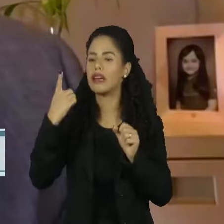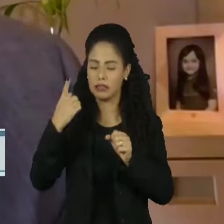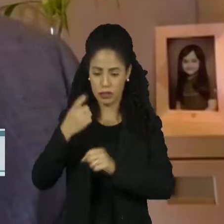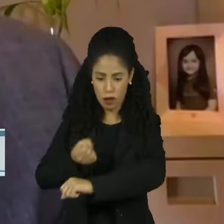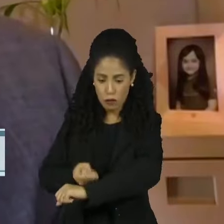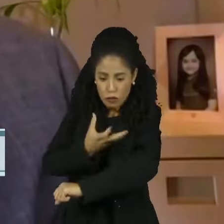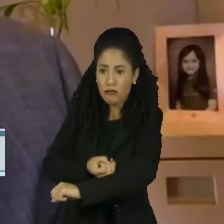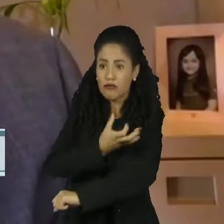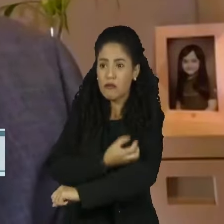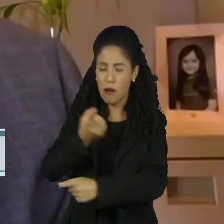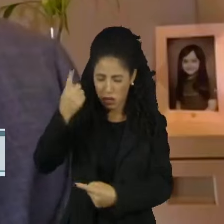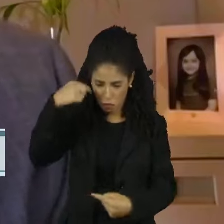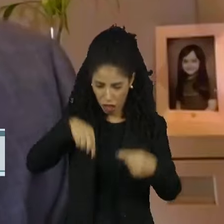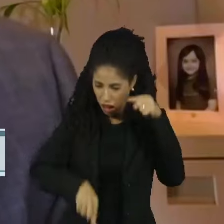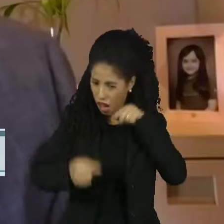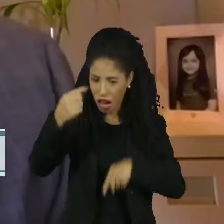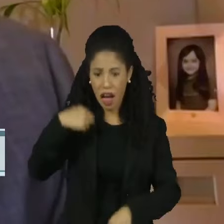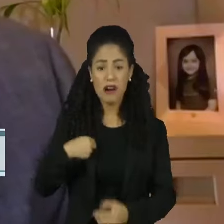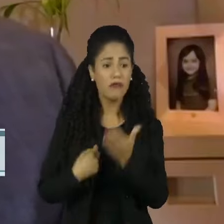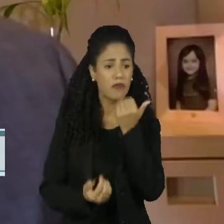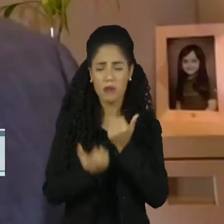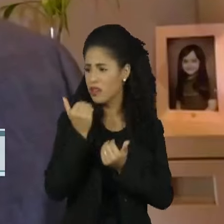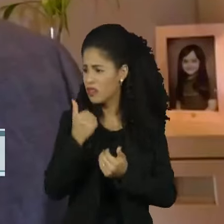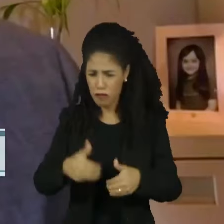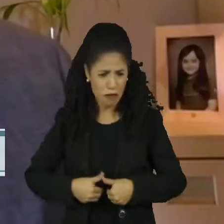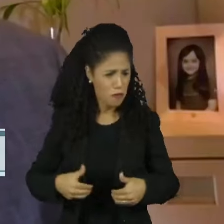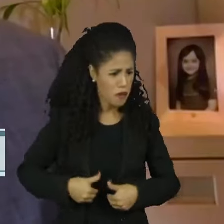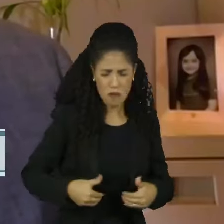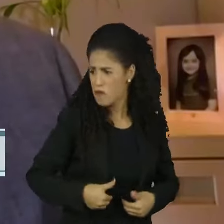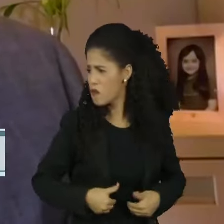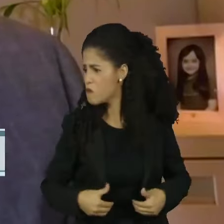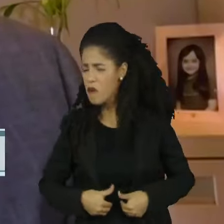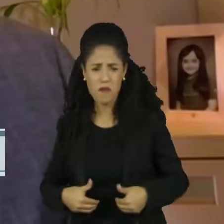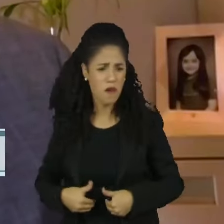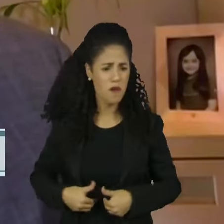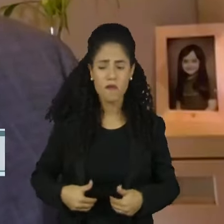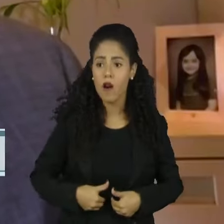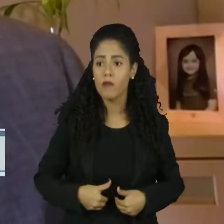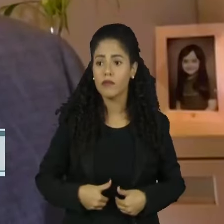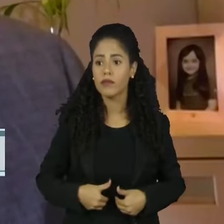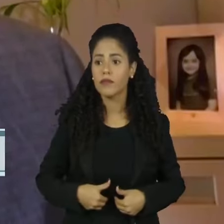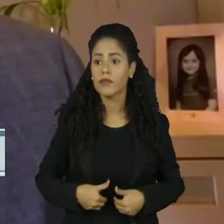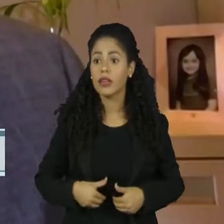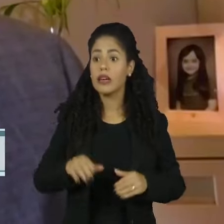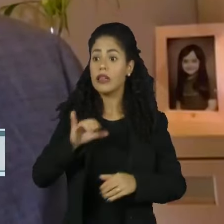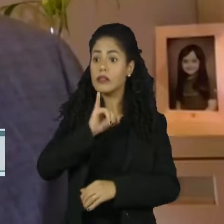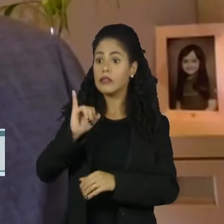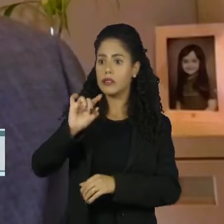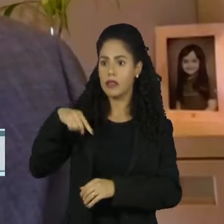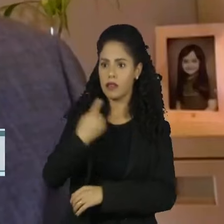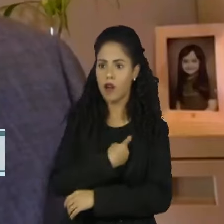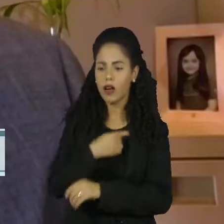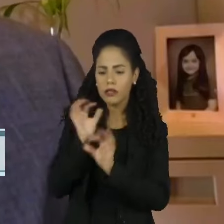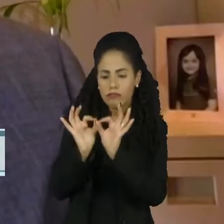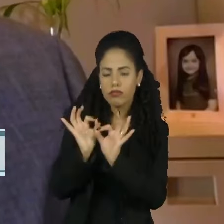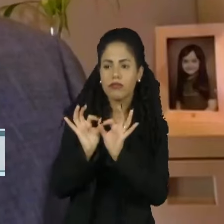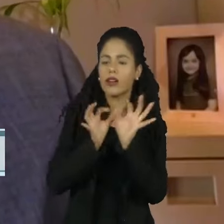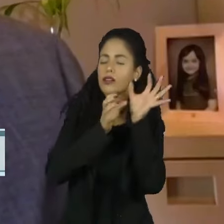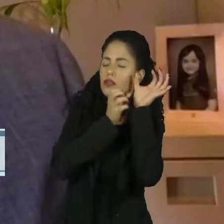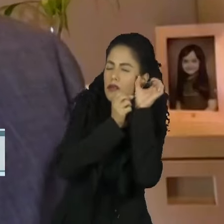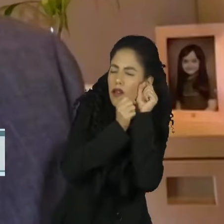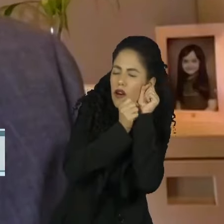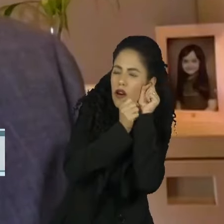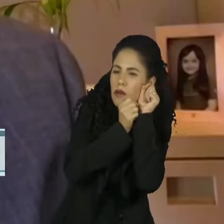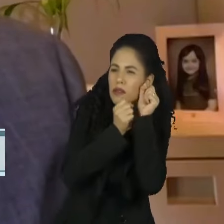marcadores químicos, de hormônios. Então o sono é fundamental. Se a gente cronicamente dorme meia hora, uma